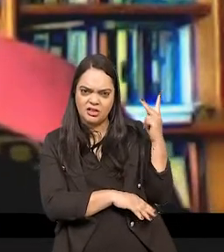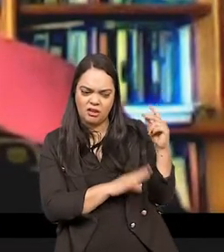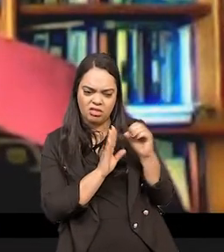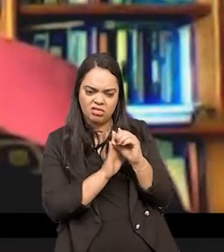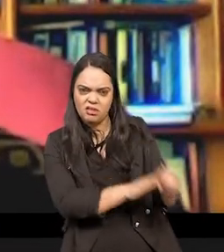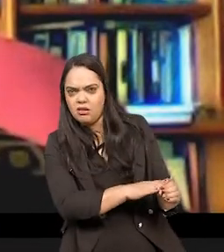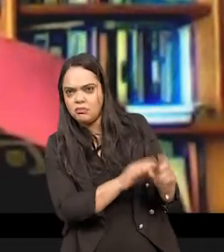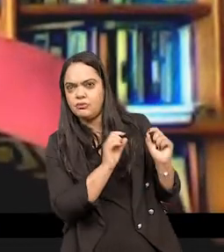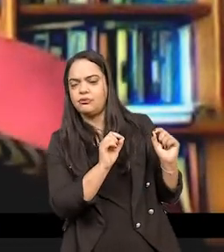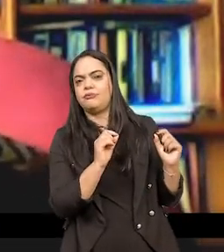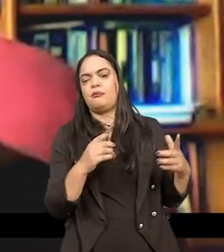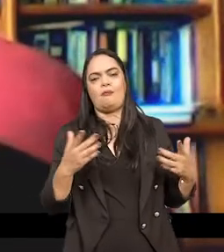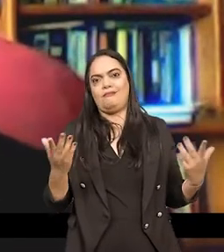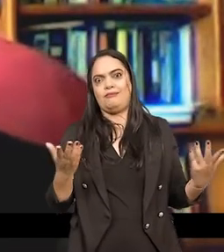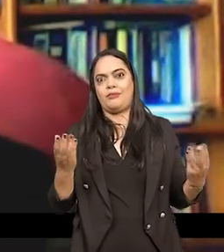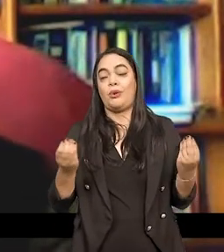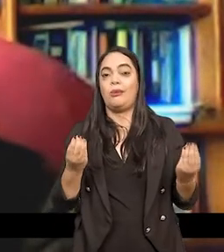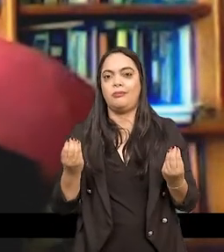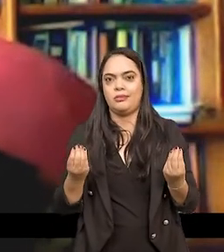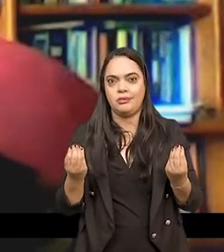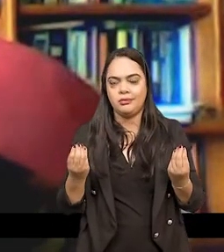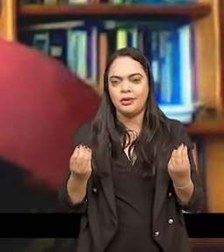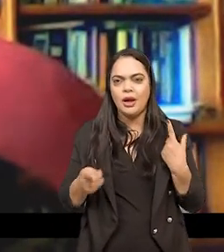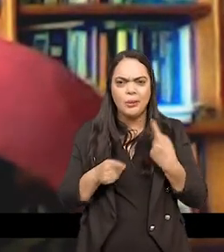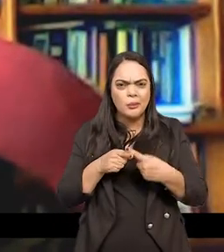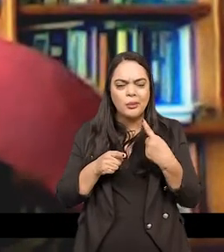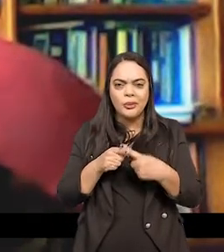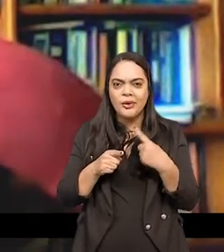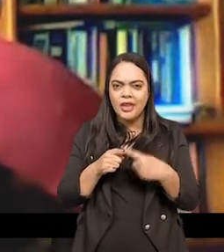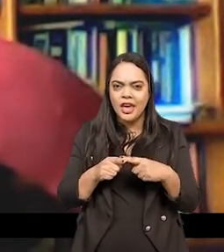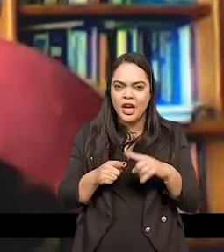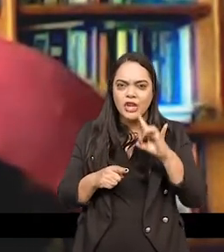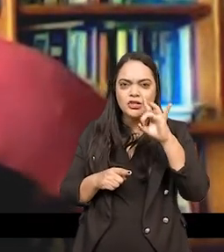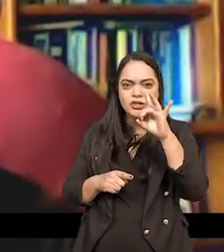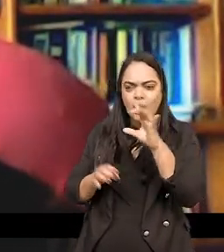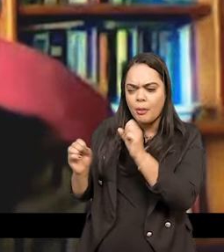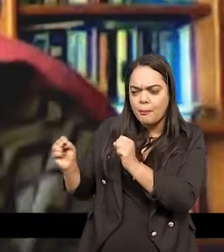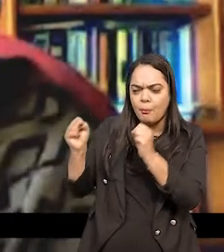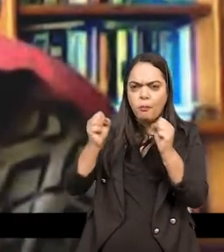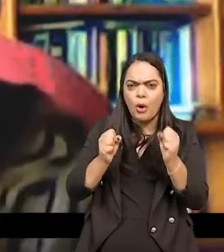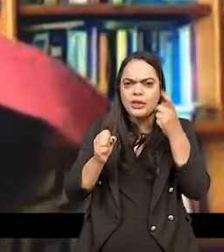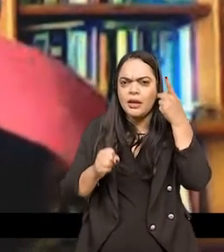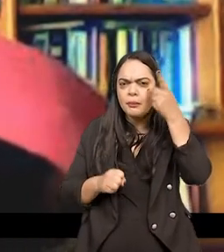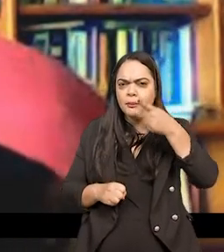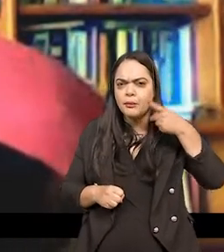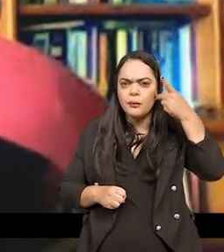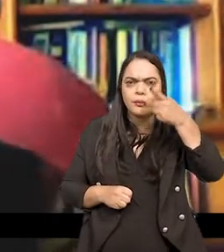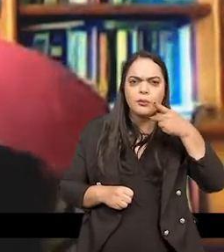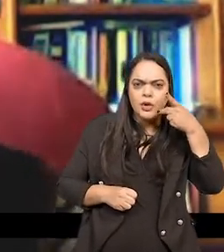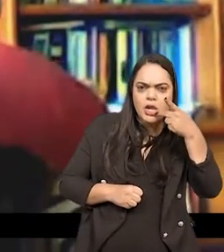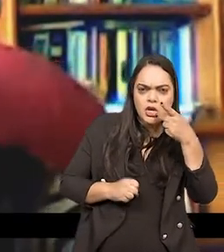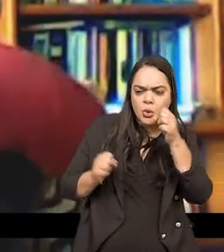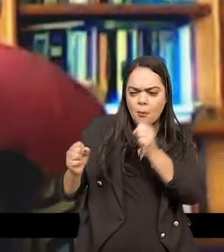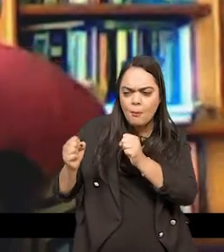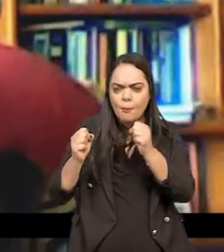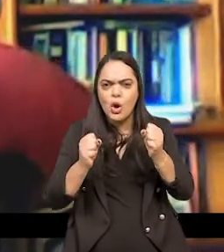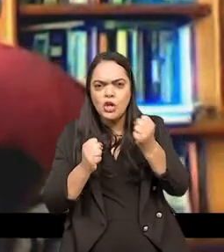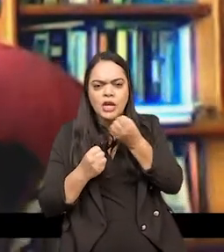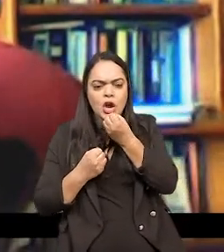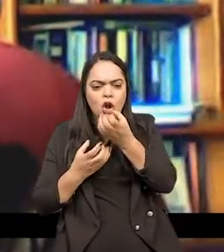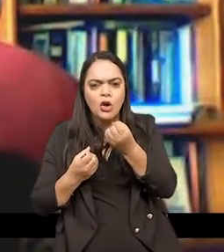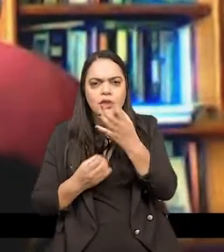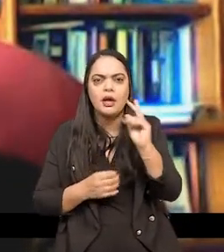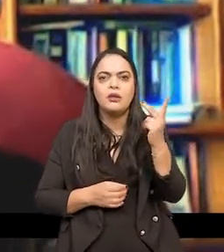das mulheres. Porque somente tem poder político e o poder de contar, de fazer história,